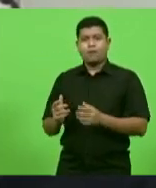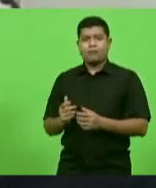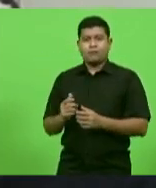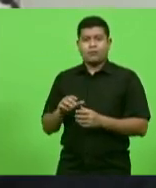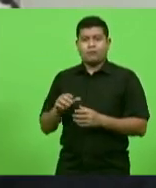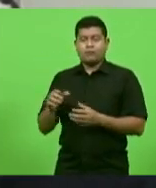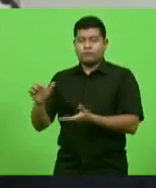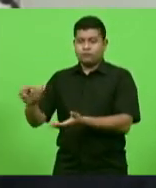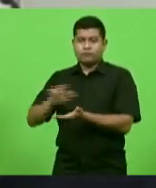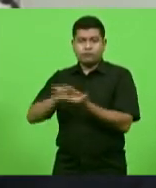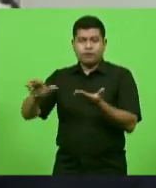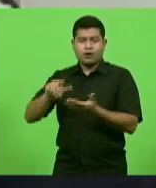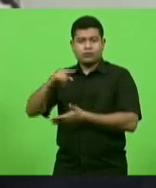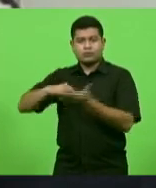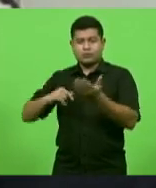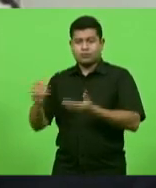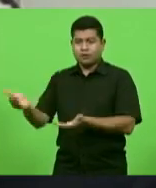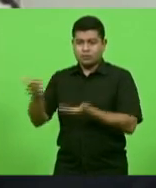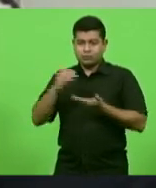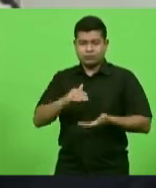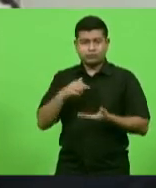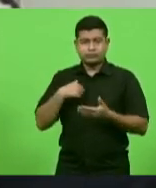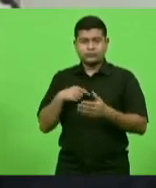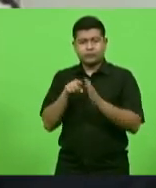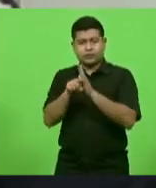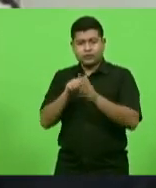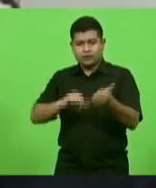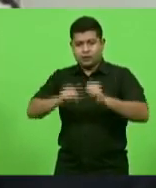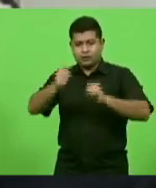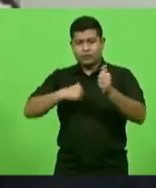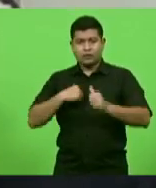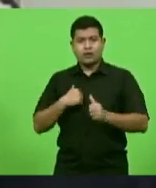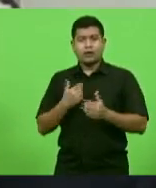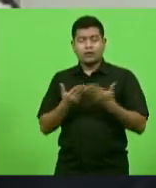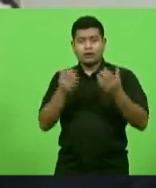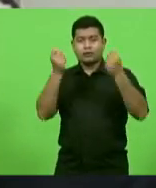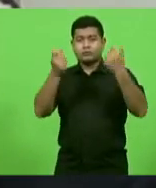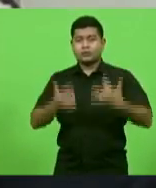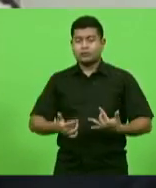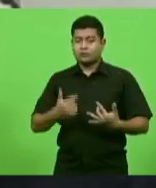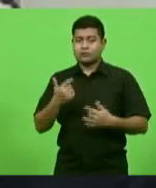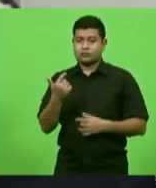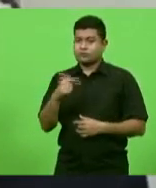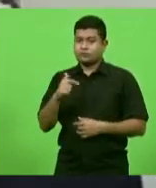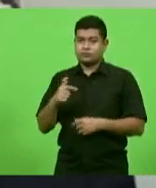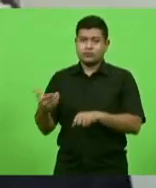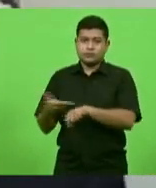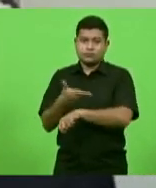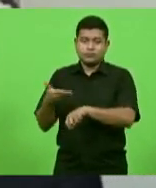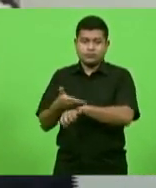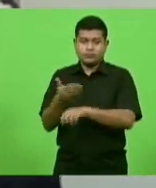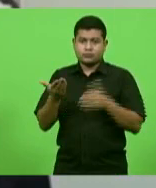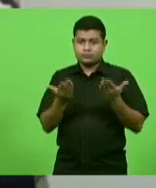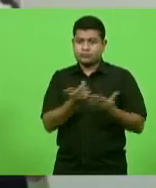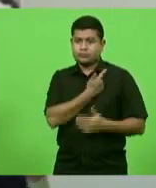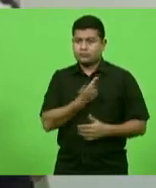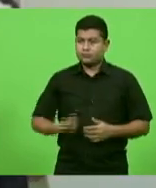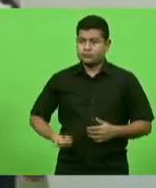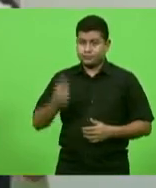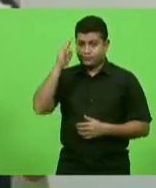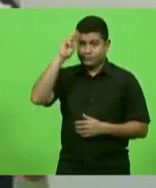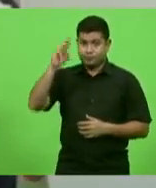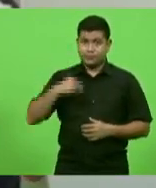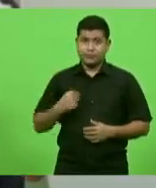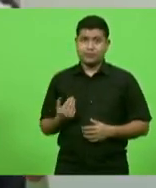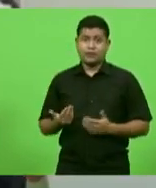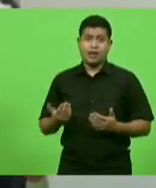de que o governador não participou não teve ciência não encontrou indícios de participação do Governo na dor Moisés desse